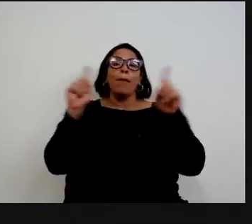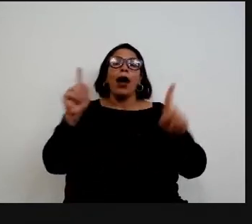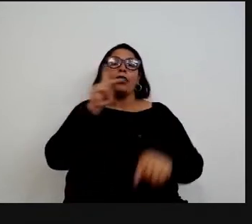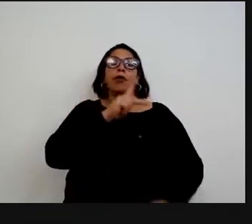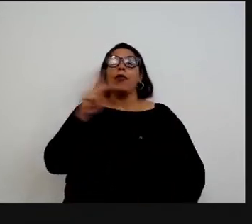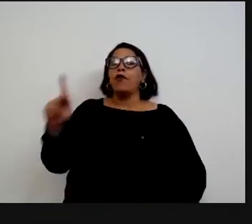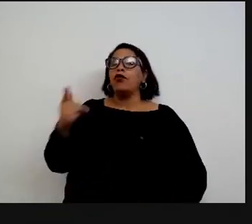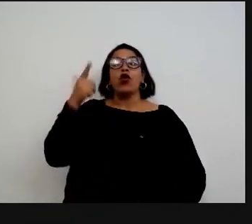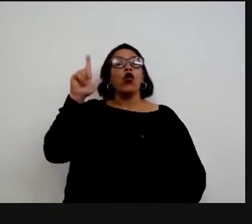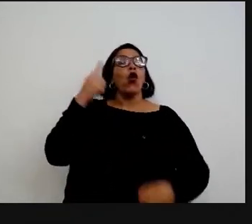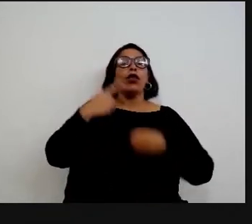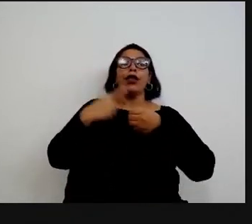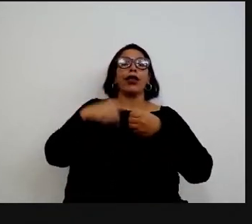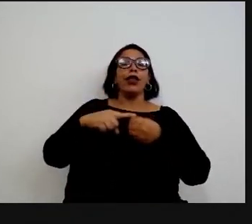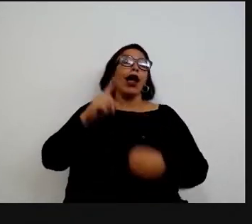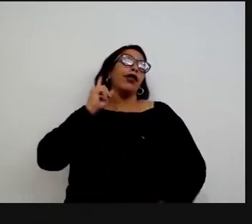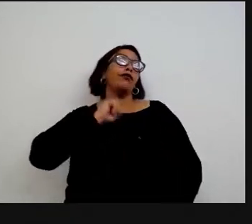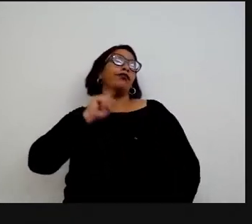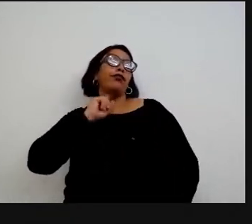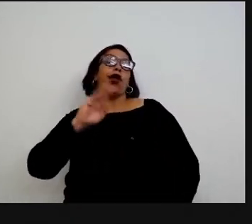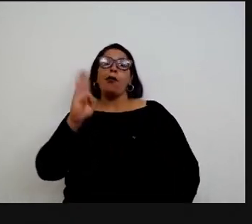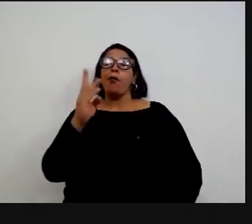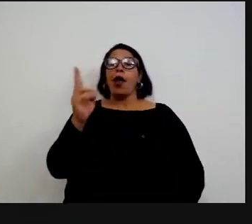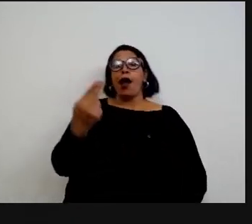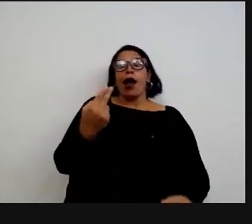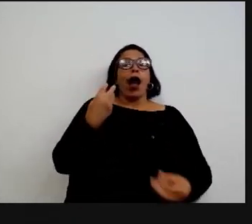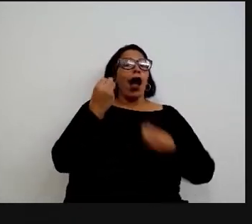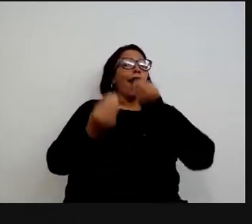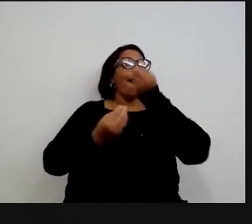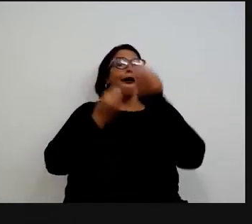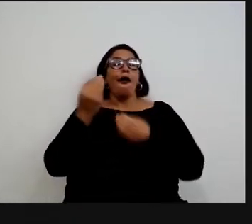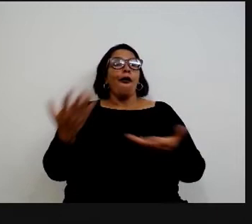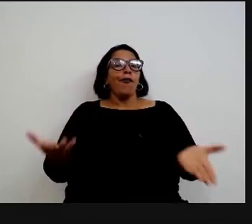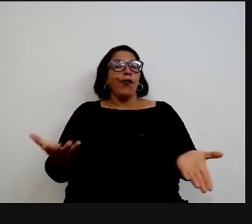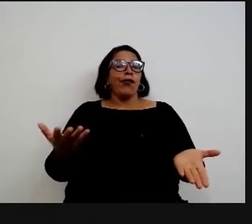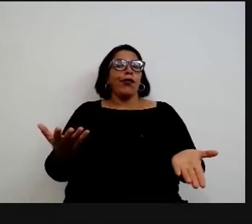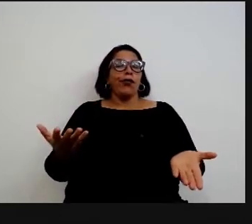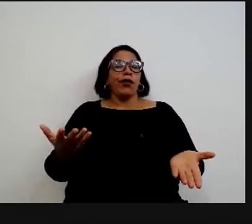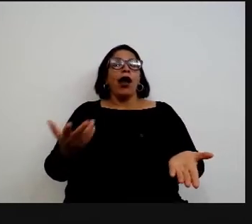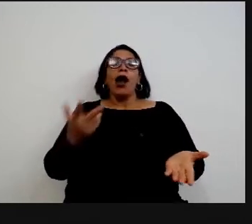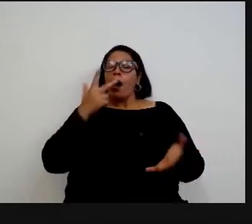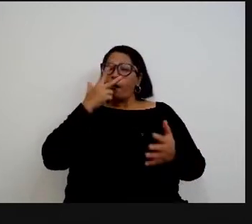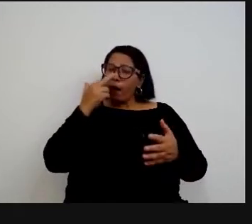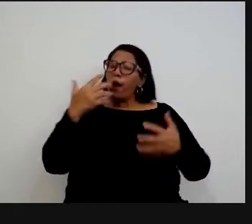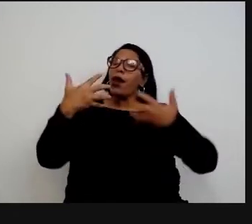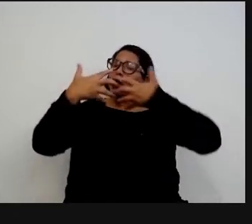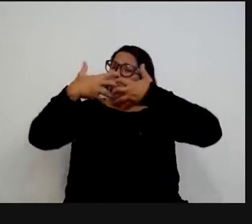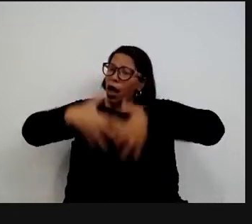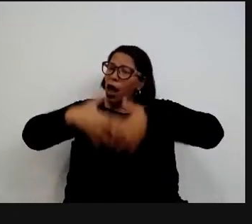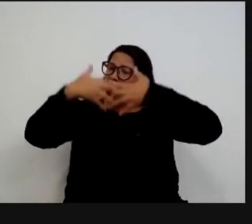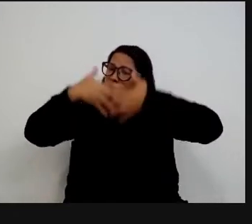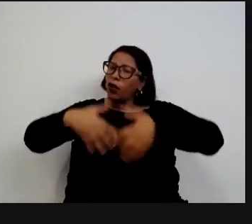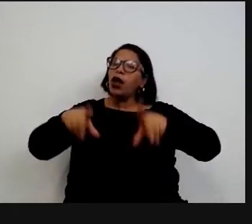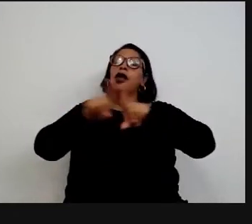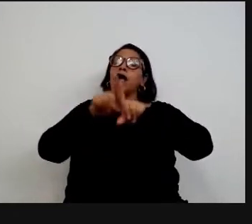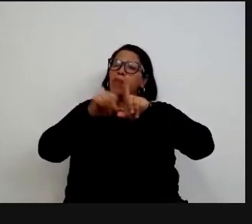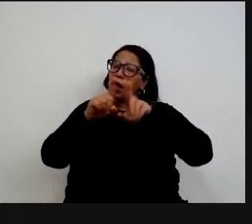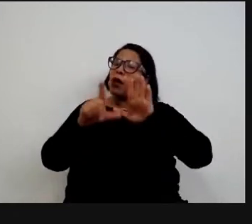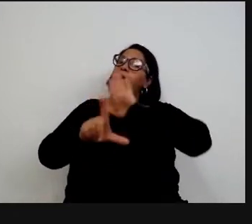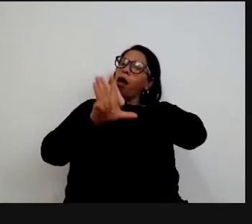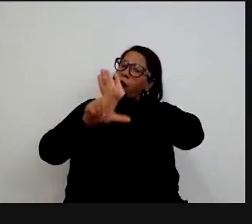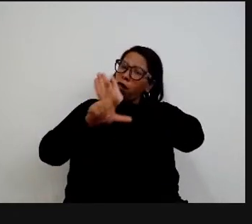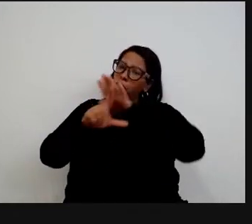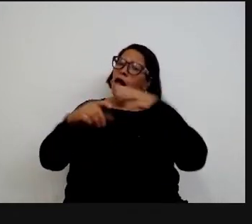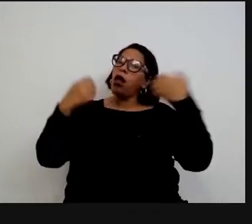professor está em Belo Horizonte, o que é que for. Né? Então, como que isso vai exigir de muita reflexão e regulamentação,